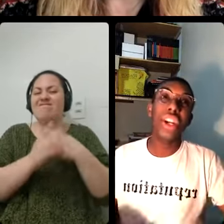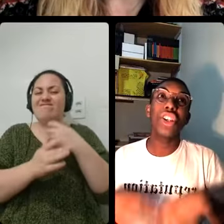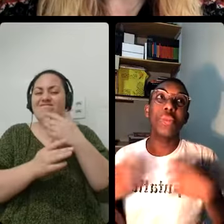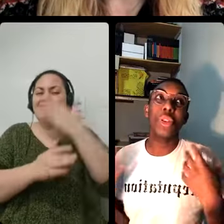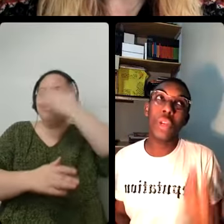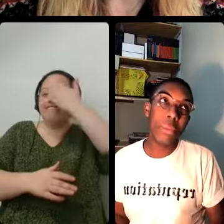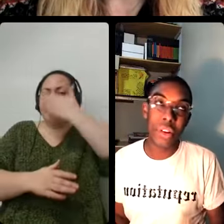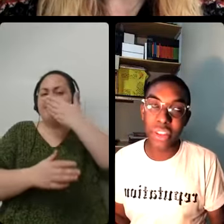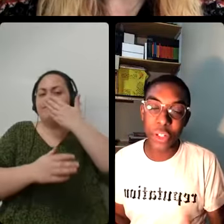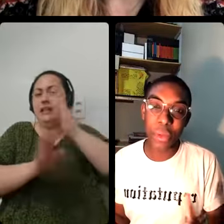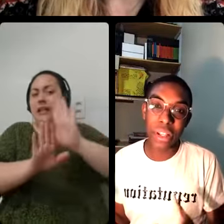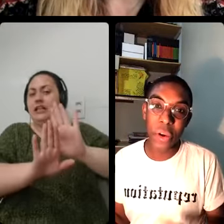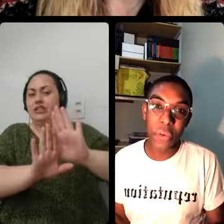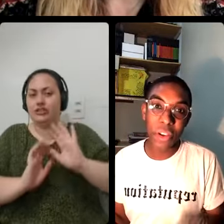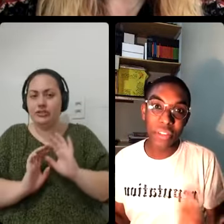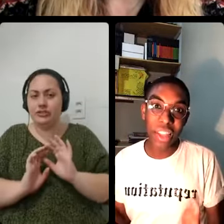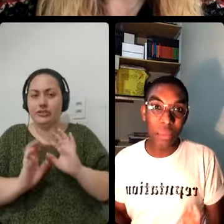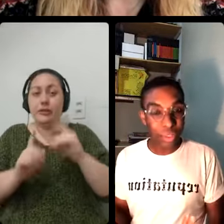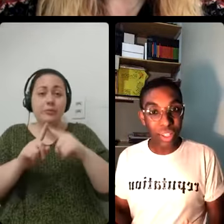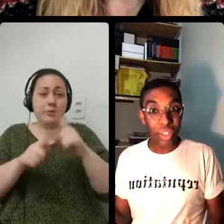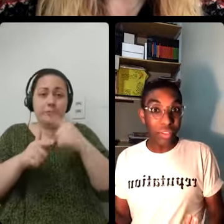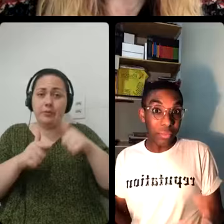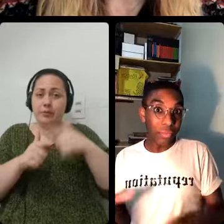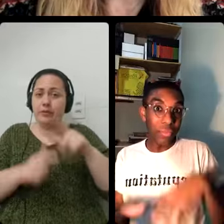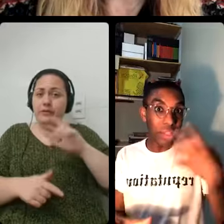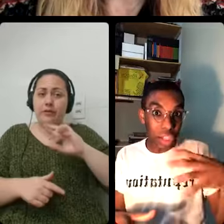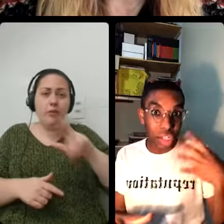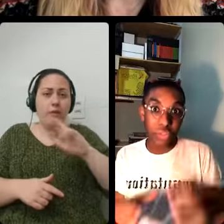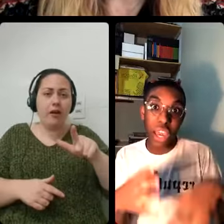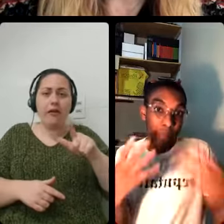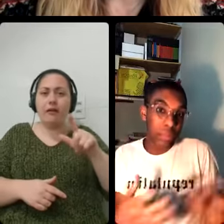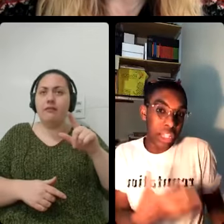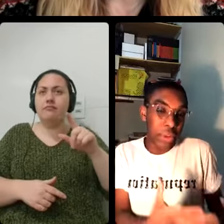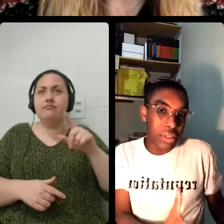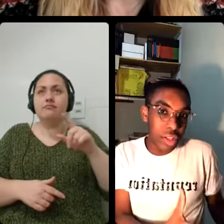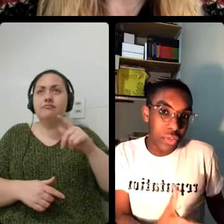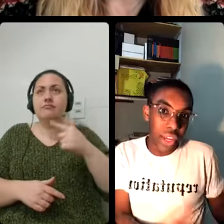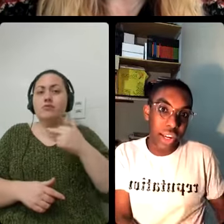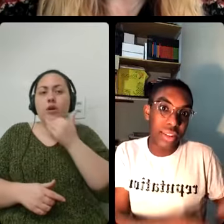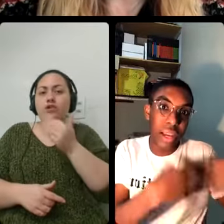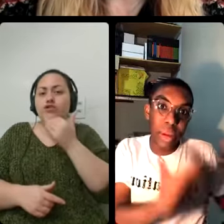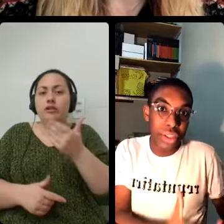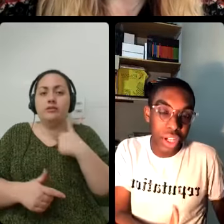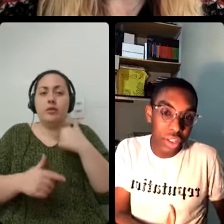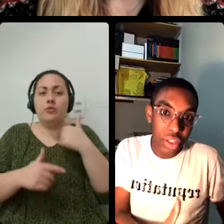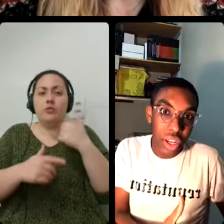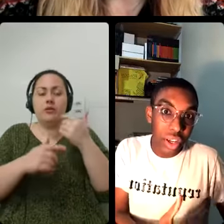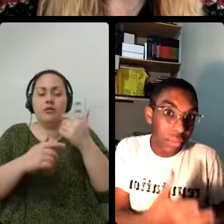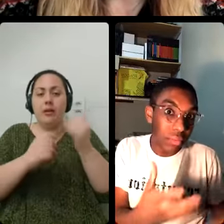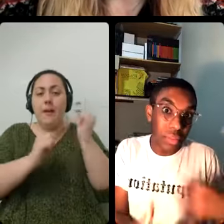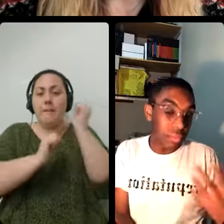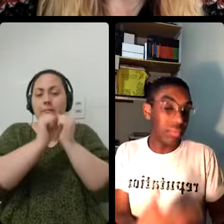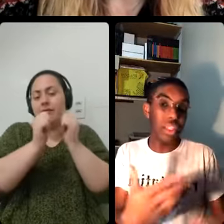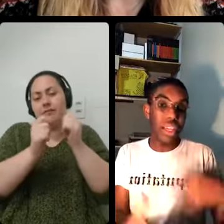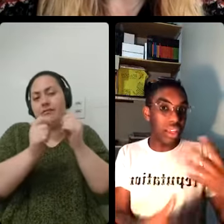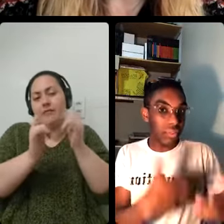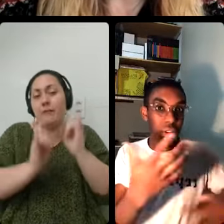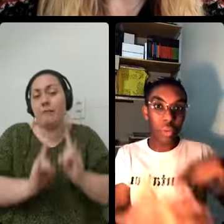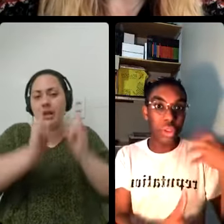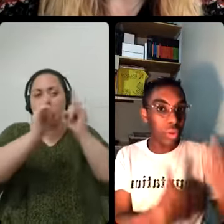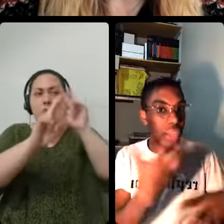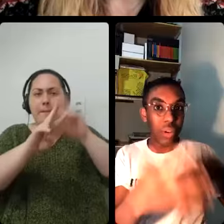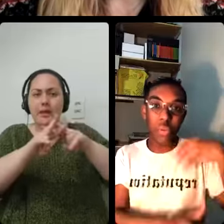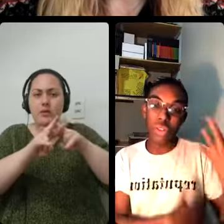e diminuir a maioridade penal, né? Porque a gente vai abrir mais presídio, vai encarcerar mais gente, e aí